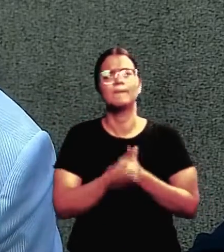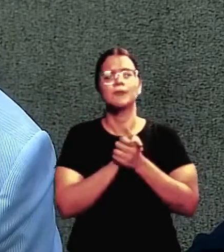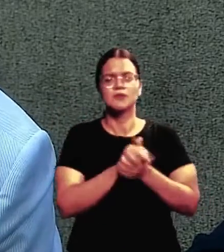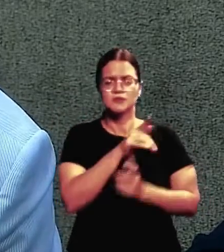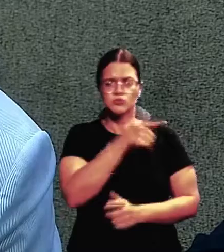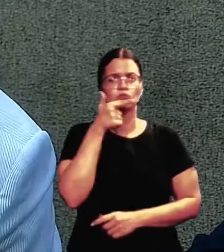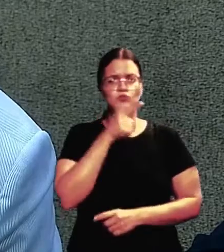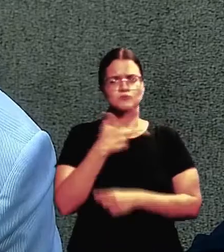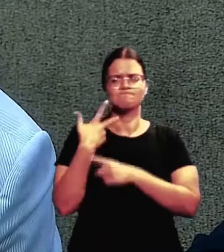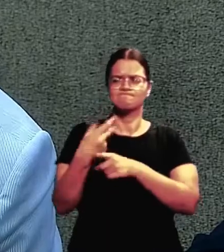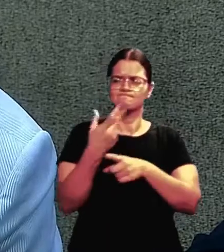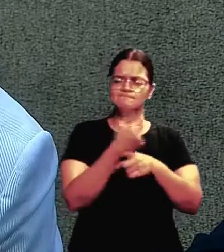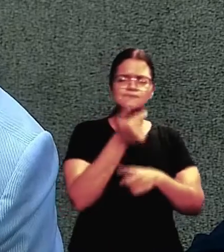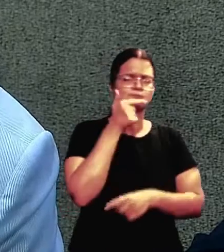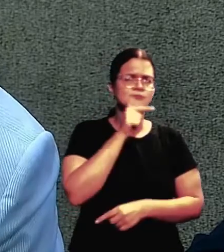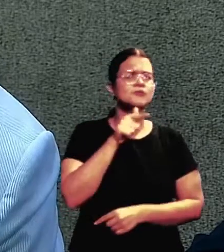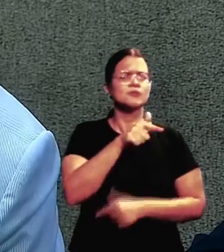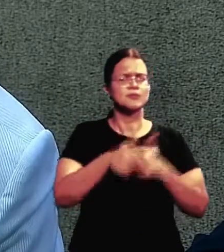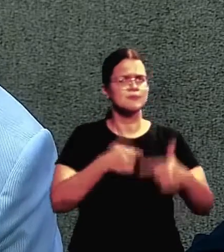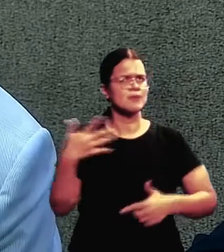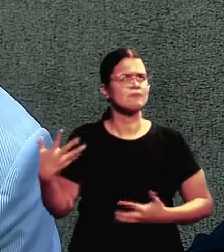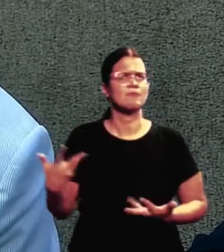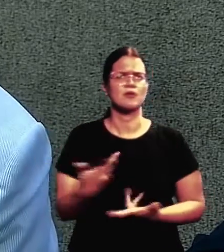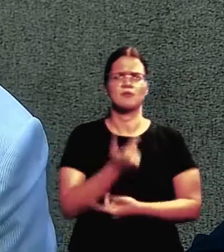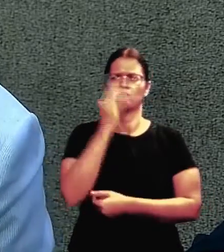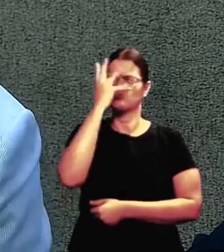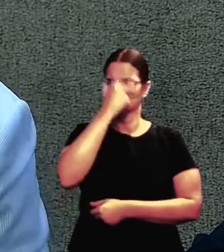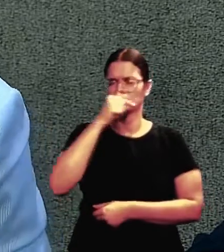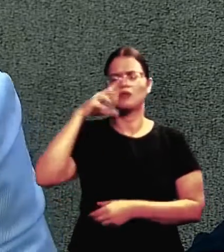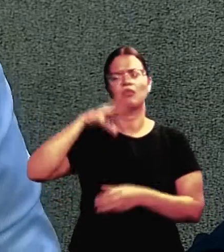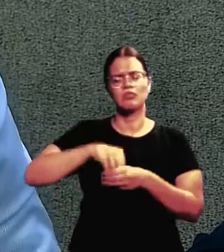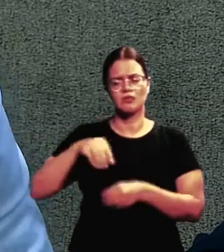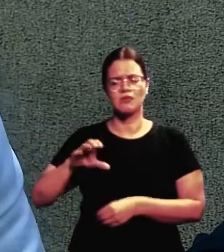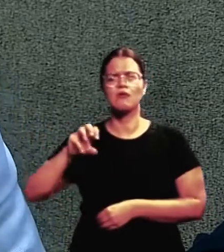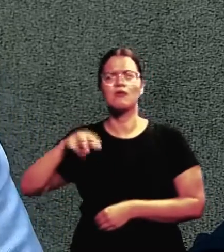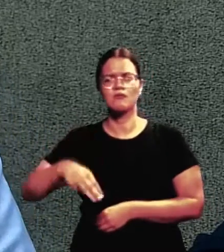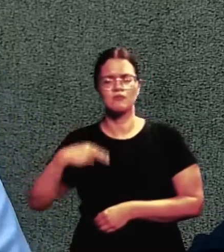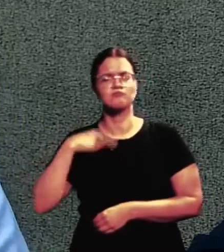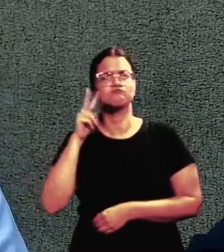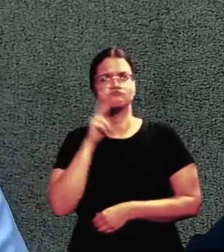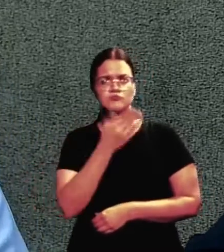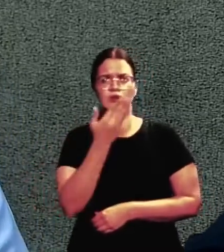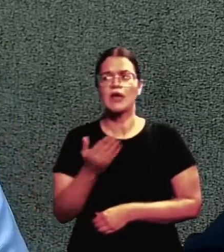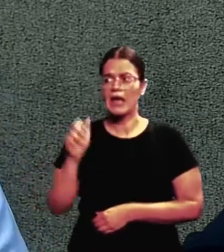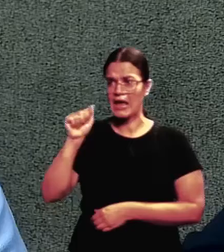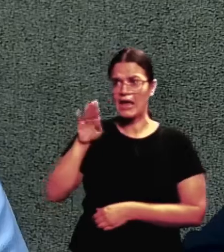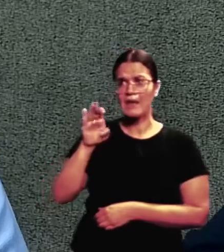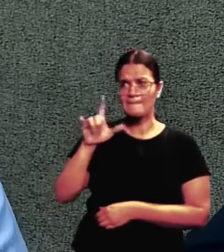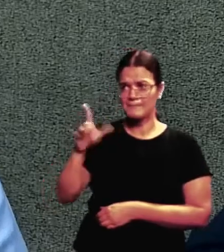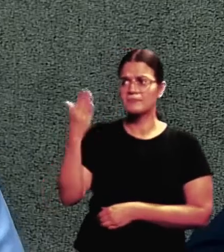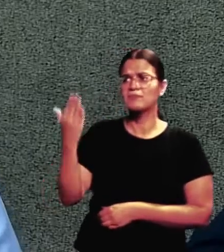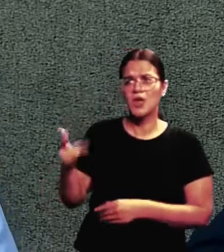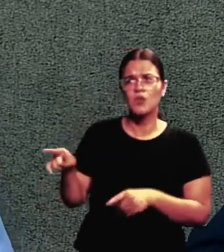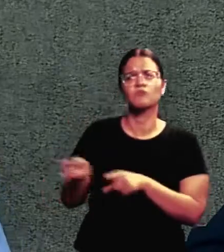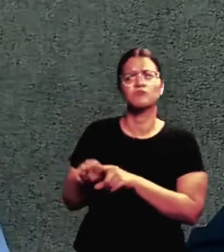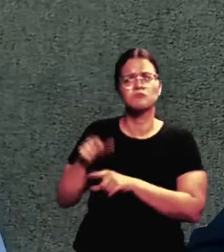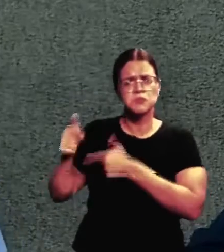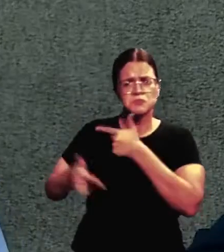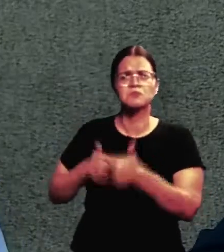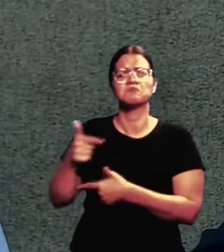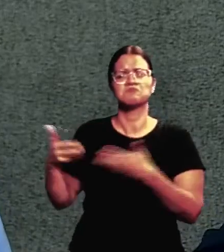por todas as conquistas. Você tem feito um trabalho muito bonito, inclusive, nessa casa. E quando eu vejo o vereador Abel também